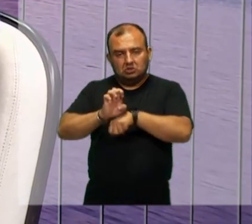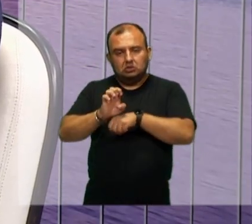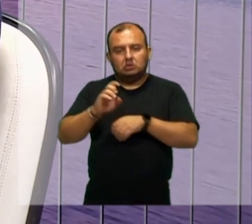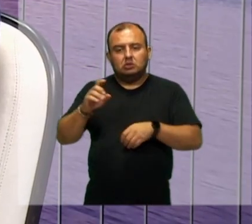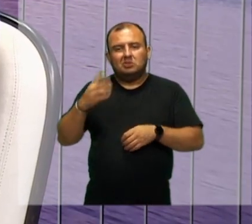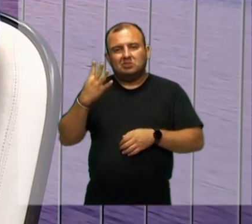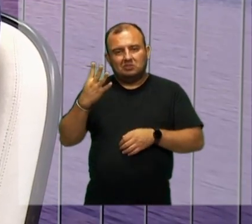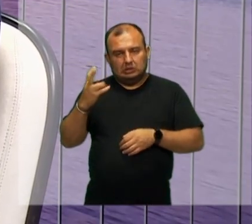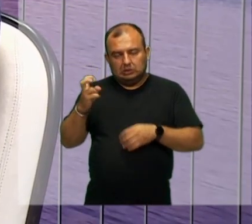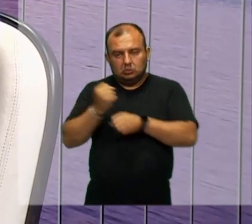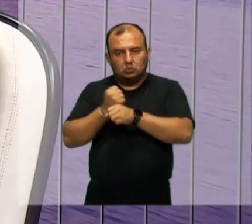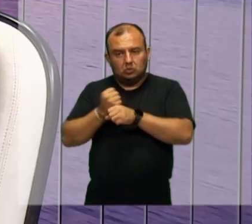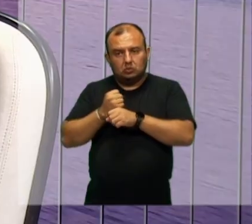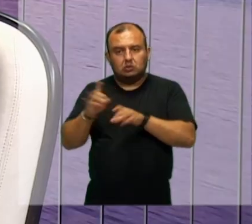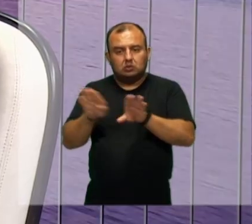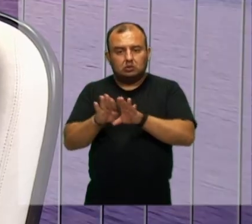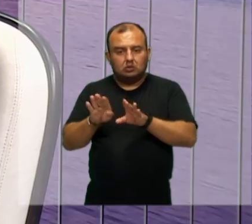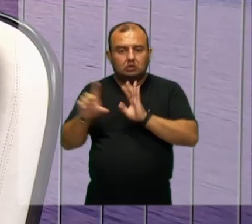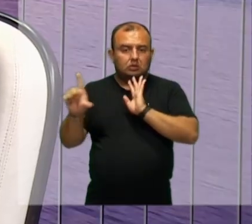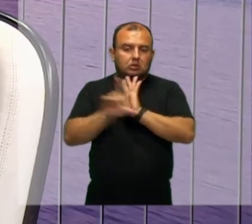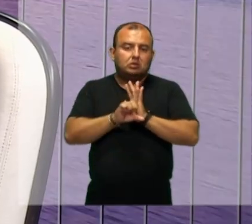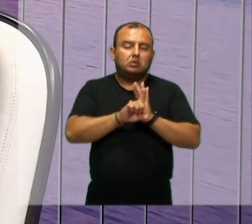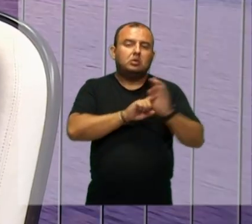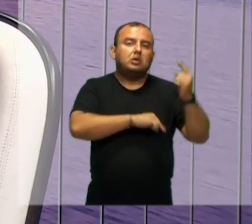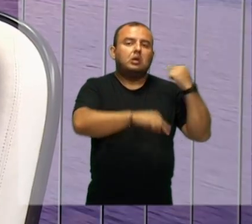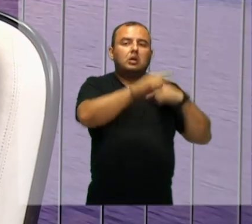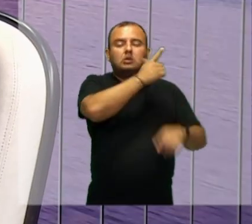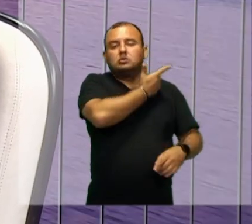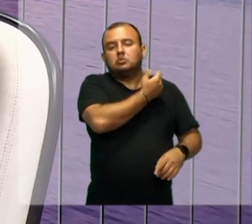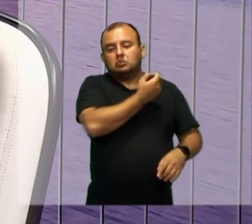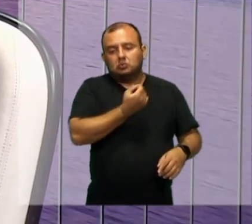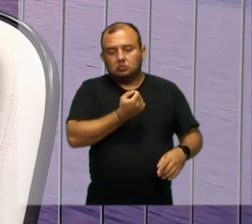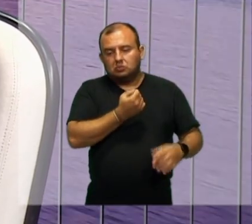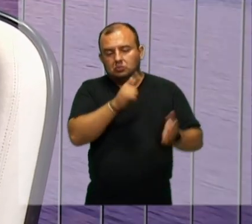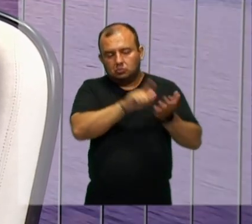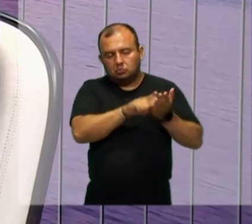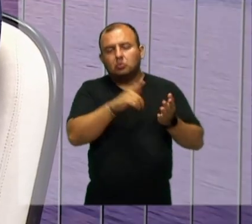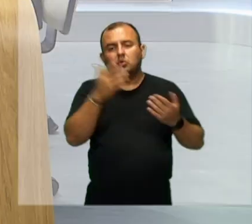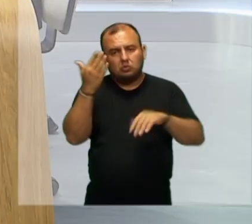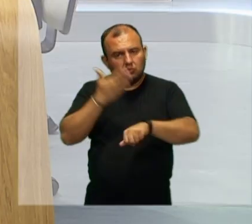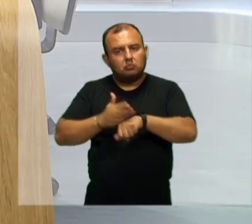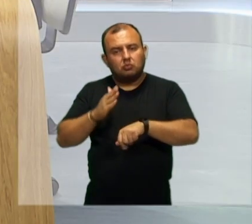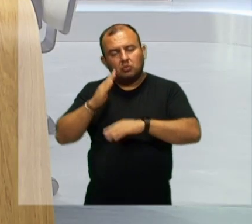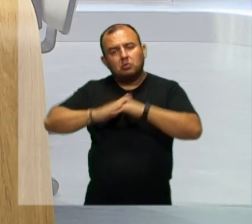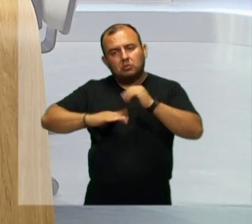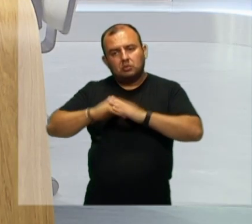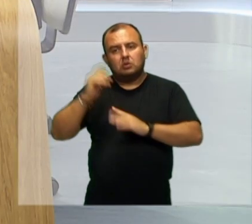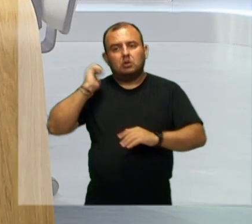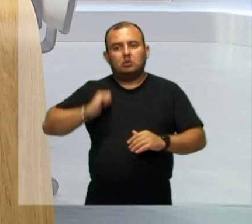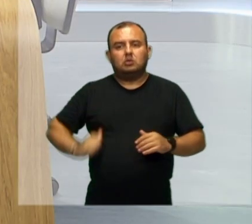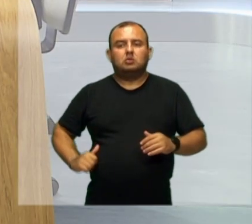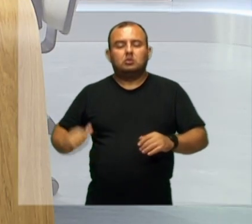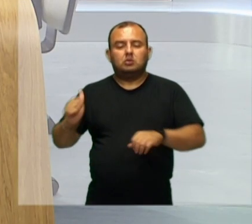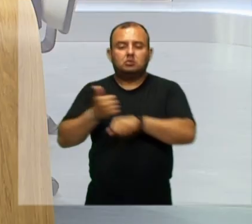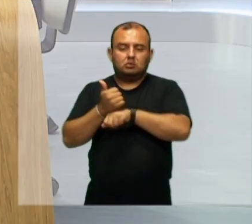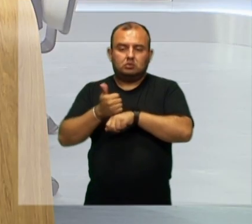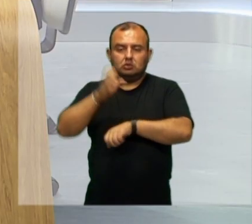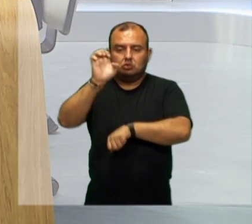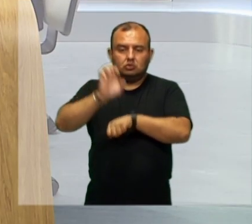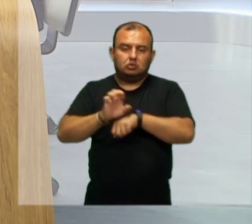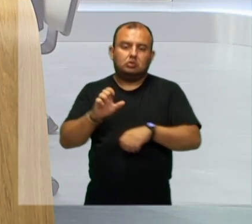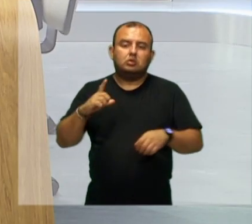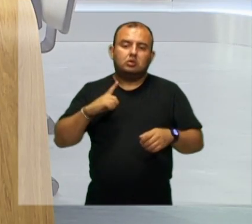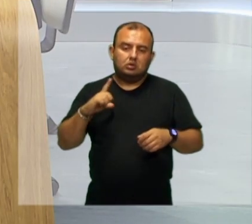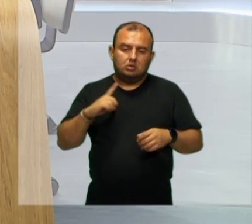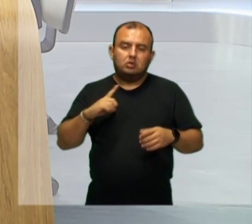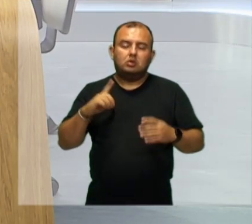anos, também tirou uma lei lá dos anos 2000, tirou do papel e colocou em prática com a Bolsa Atleta Estadual. Tem